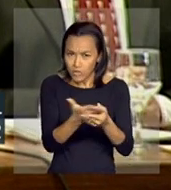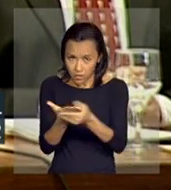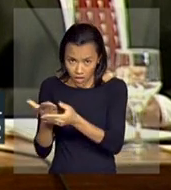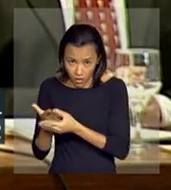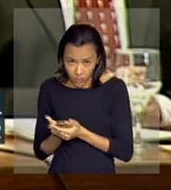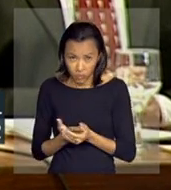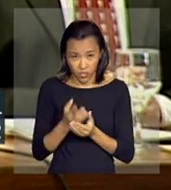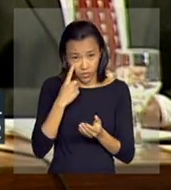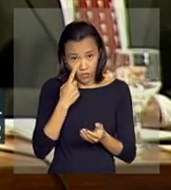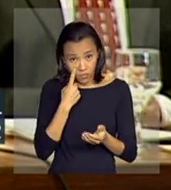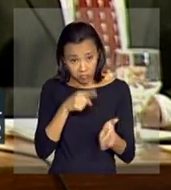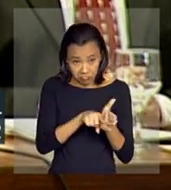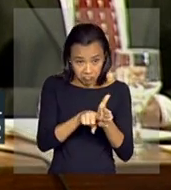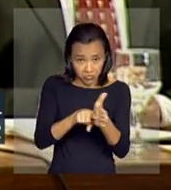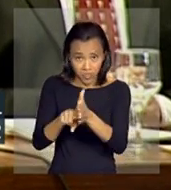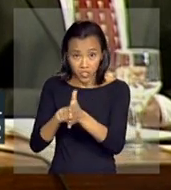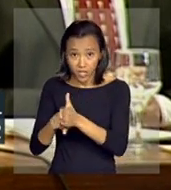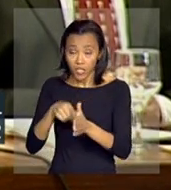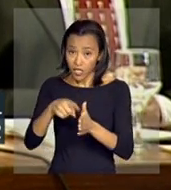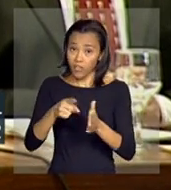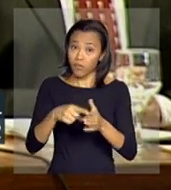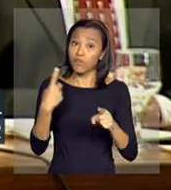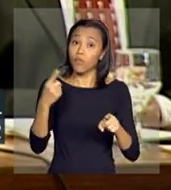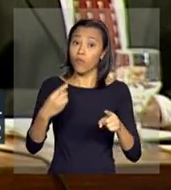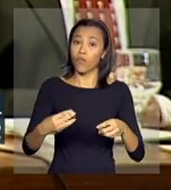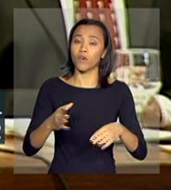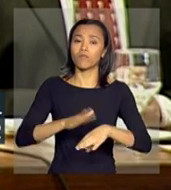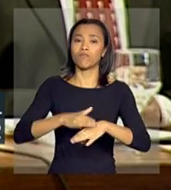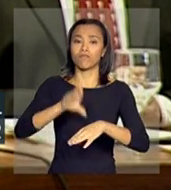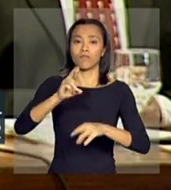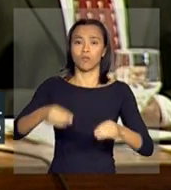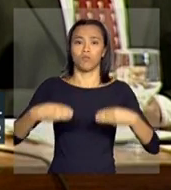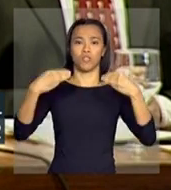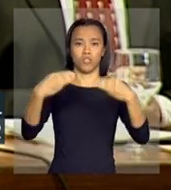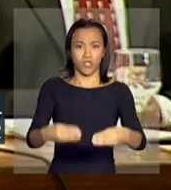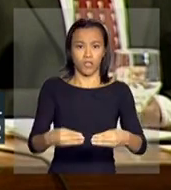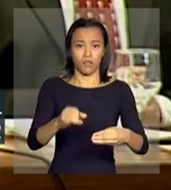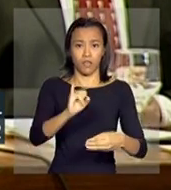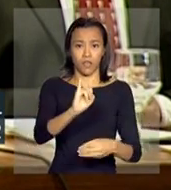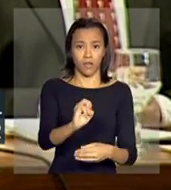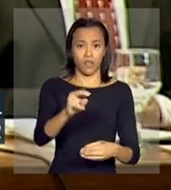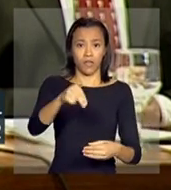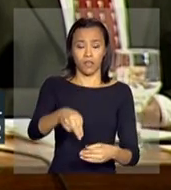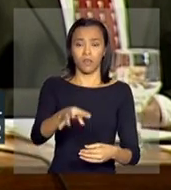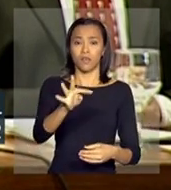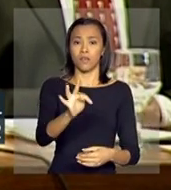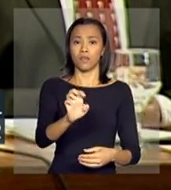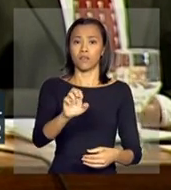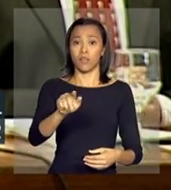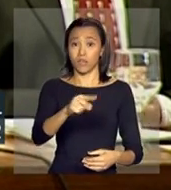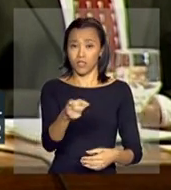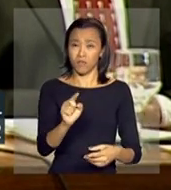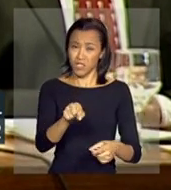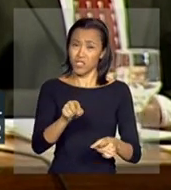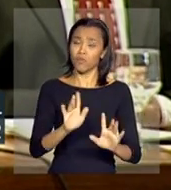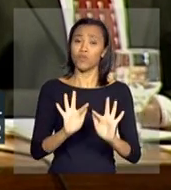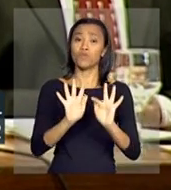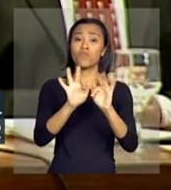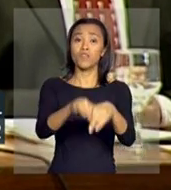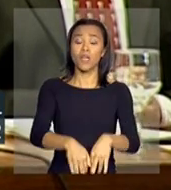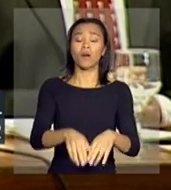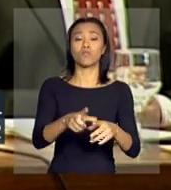foi iniciativa do Ministério da Integração Nacional, isso se deveu, no final do ano de 2011, início